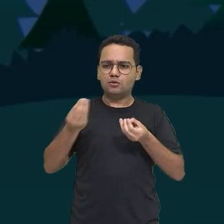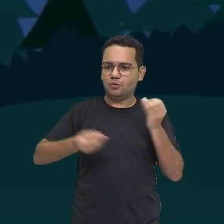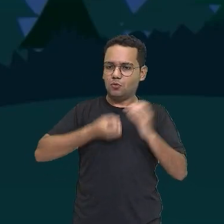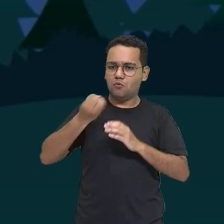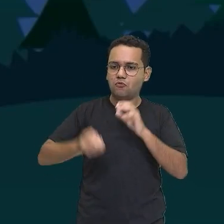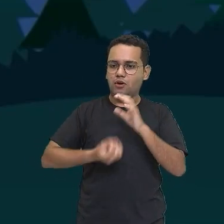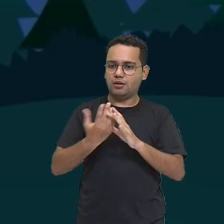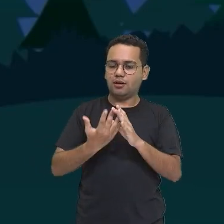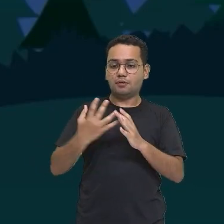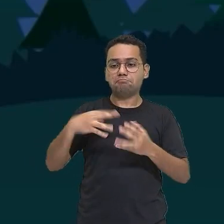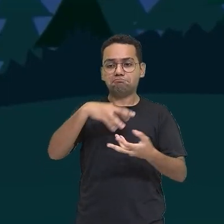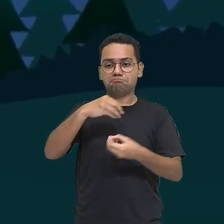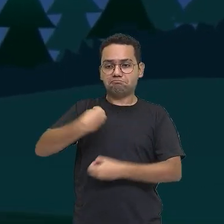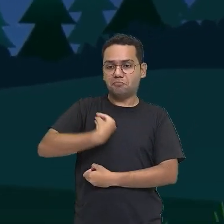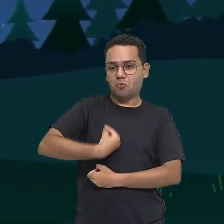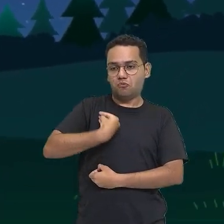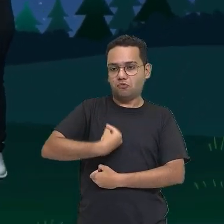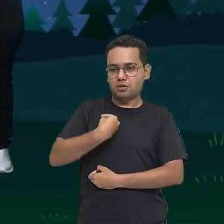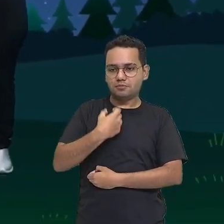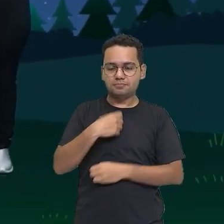da vida na Terra.